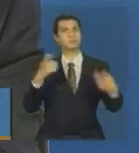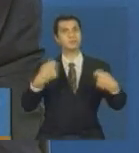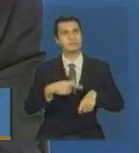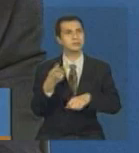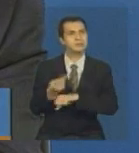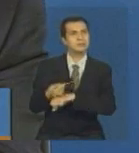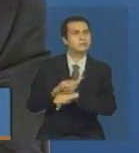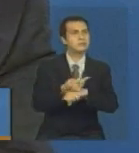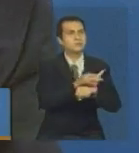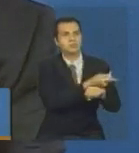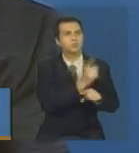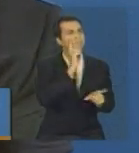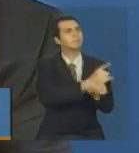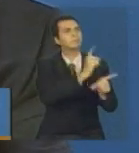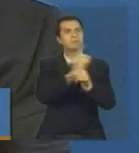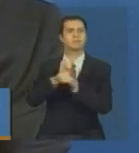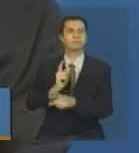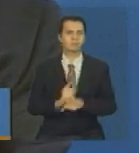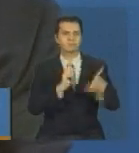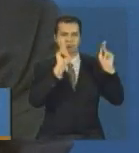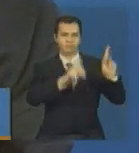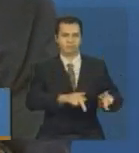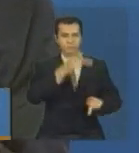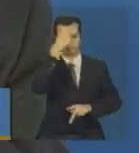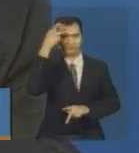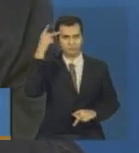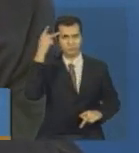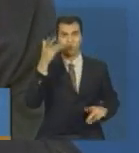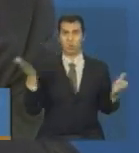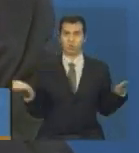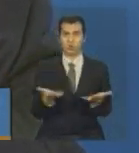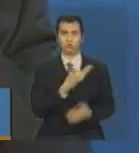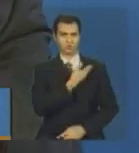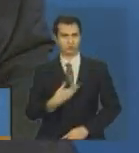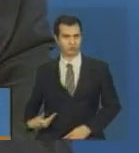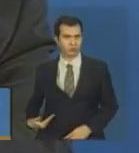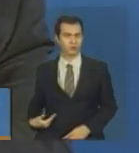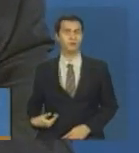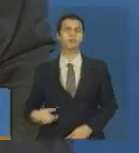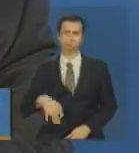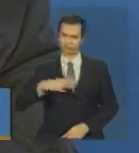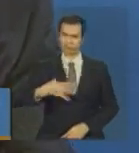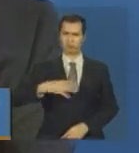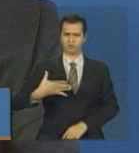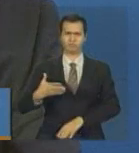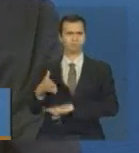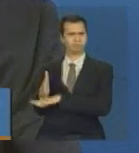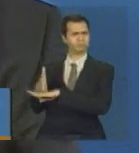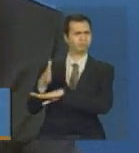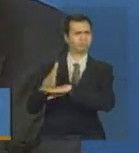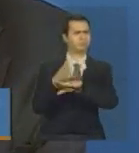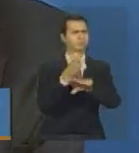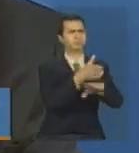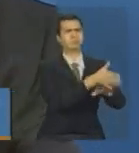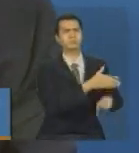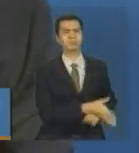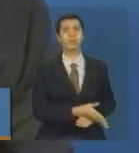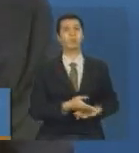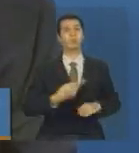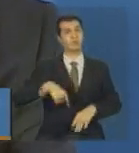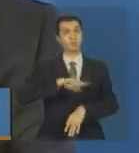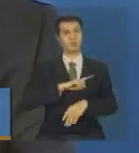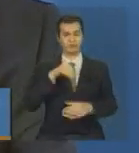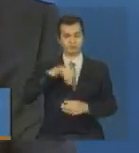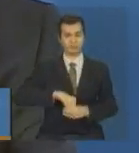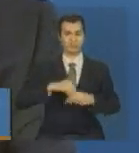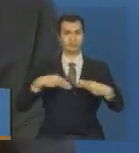indo hoje onde esse público está. Nós estamos fazendo, o MDS, dentro do Brasil Sem Miséria, está fazendo a busca ativa, junto